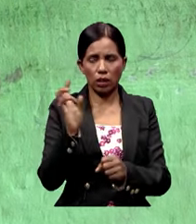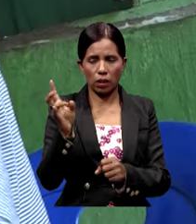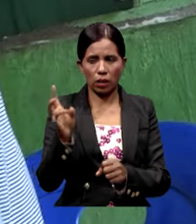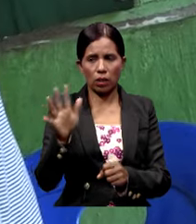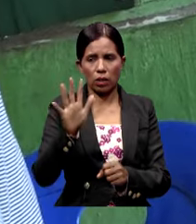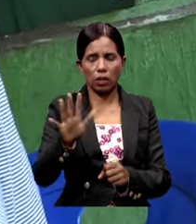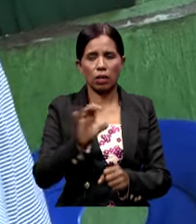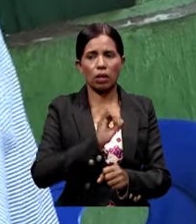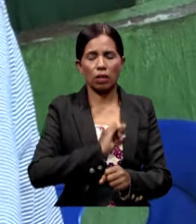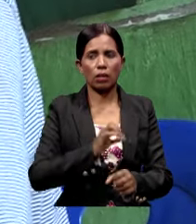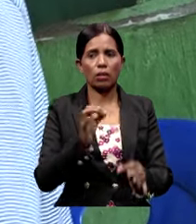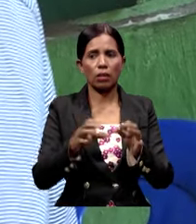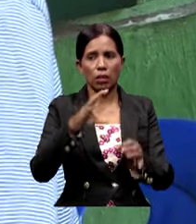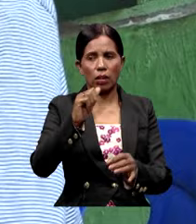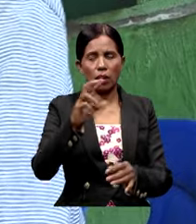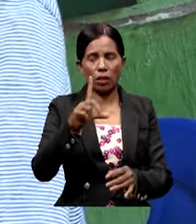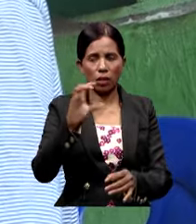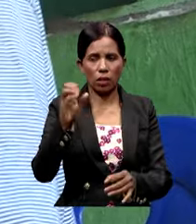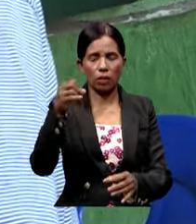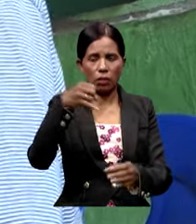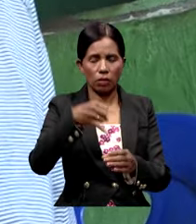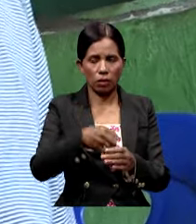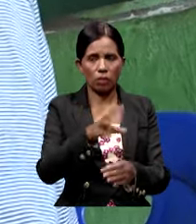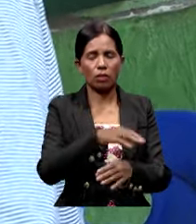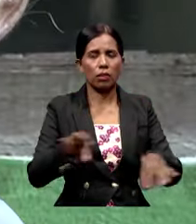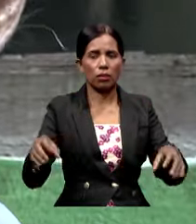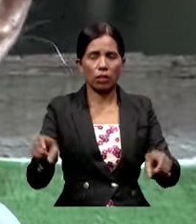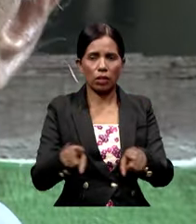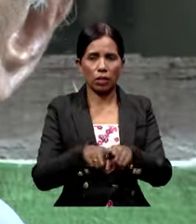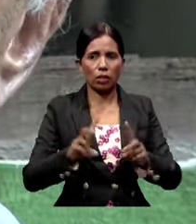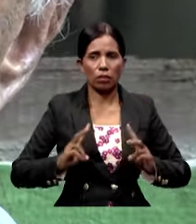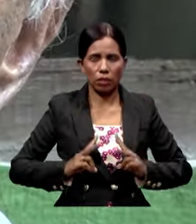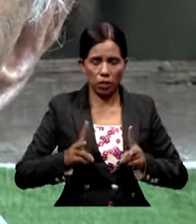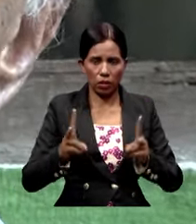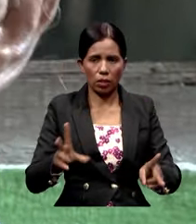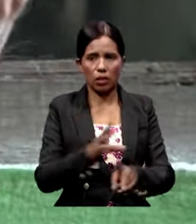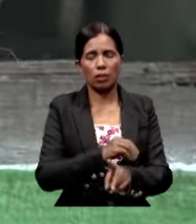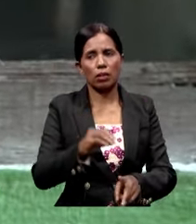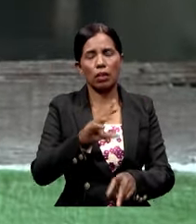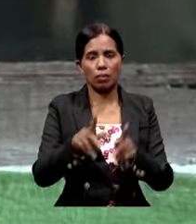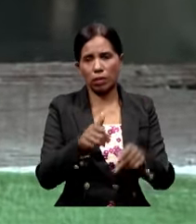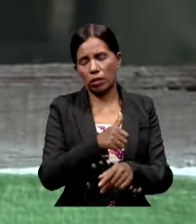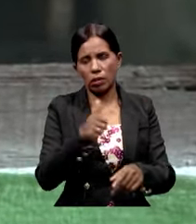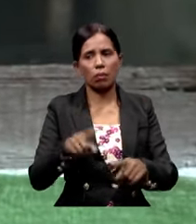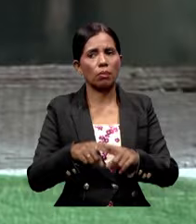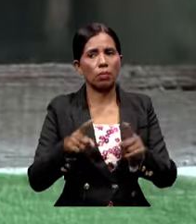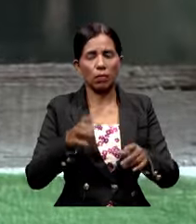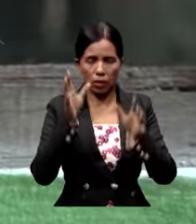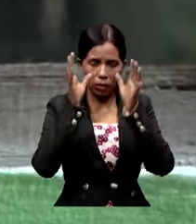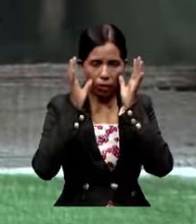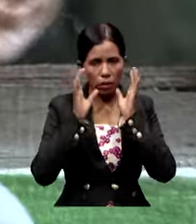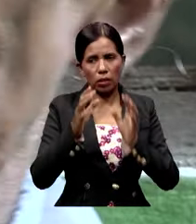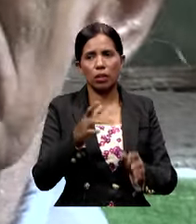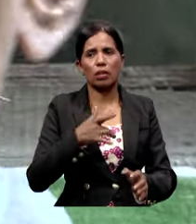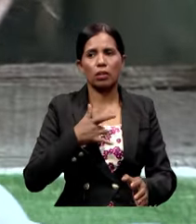Amadeu. Maske Carlos Cesar Mos envolve ia luta, hanesan veterano no combatente sirseluk, mai be nye tristi tamba